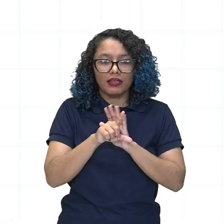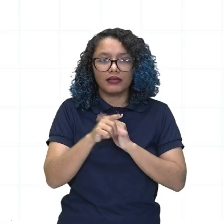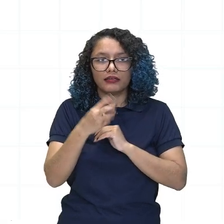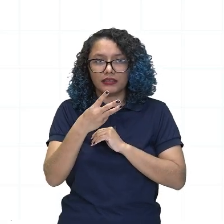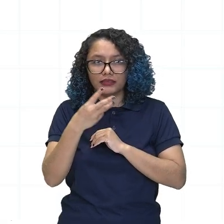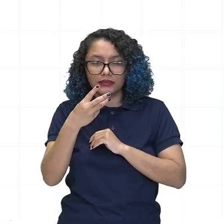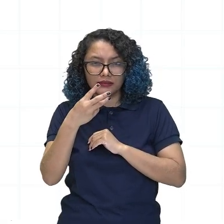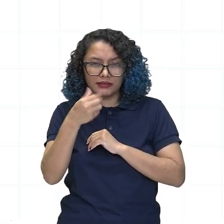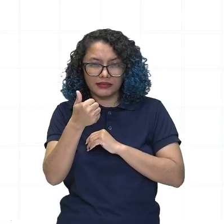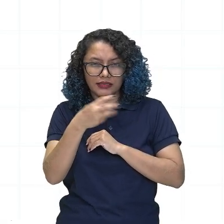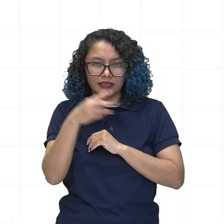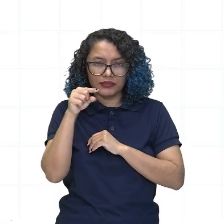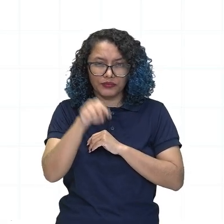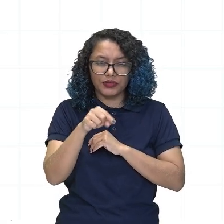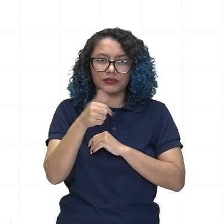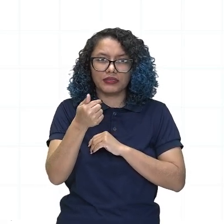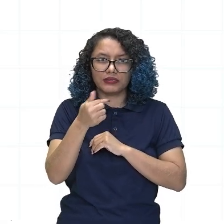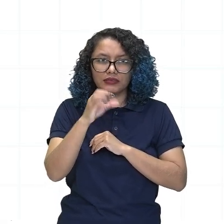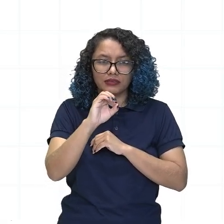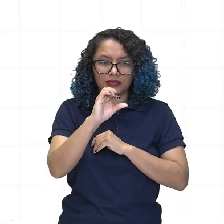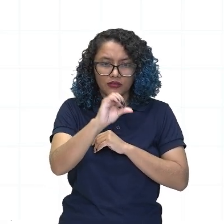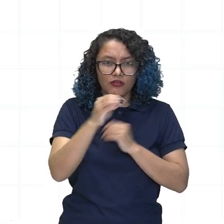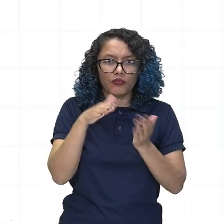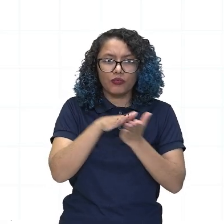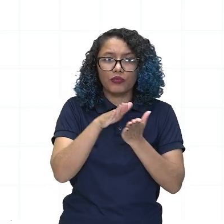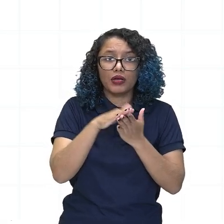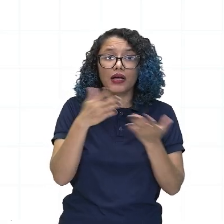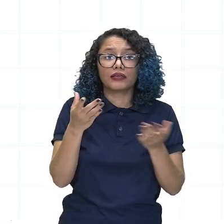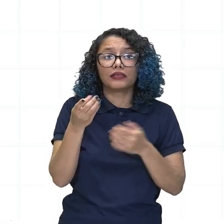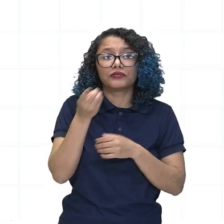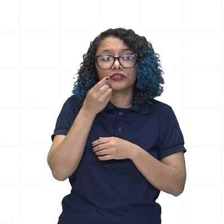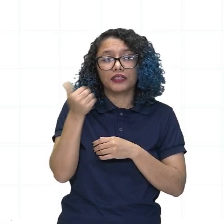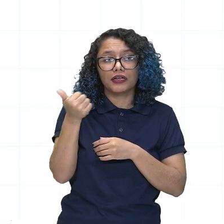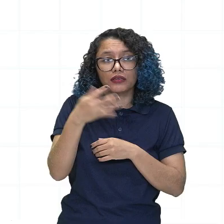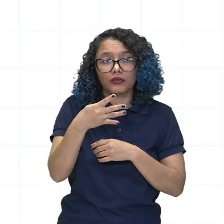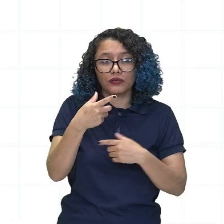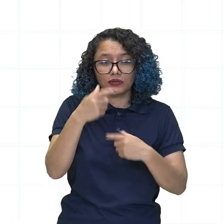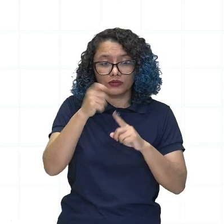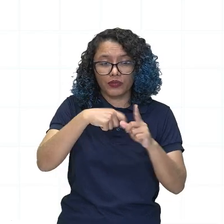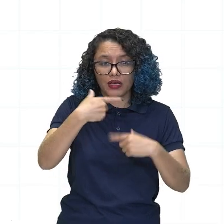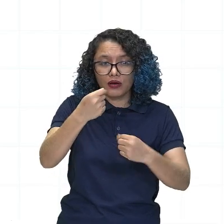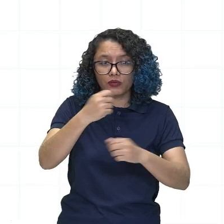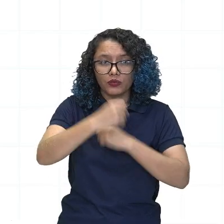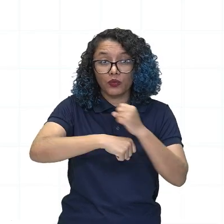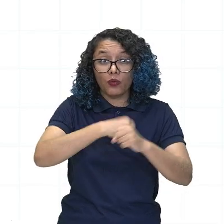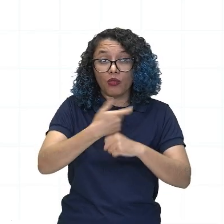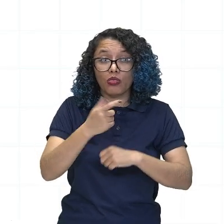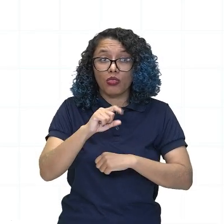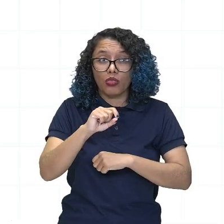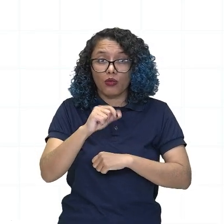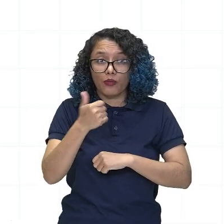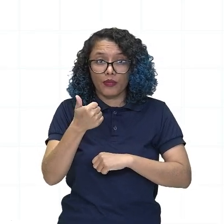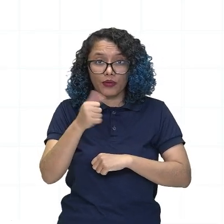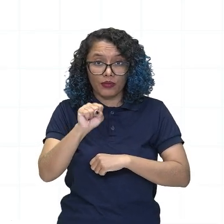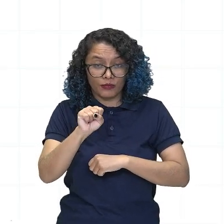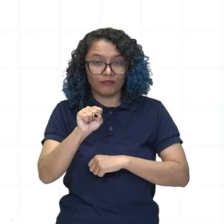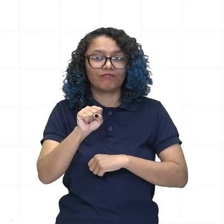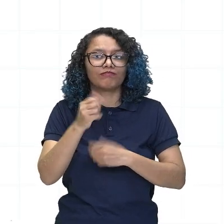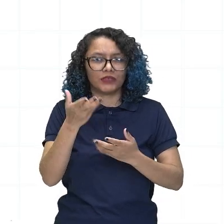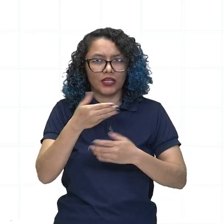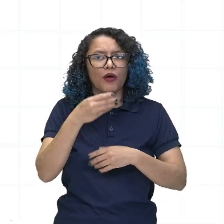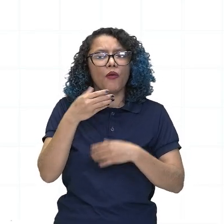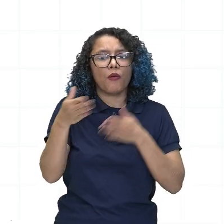13.709, que foi publicada em, olha só, de 14 de agosto de 2018. Observem que essa data